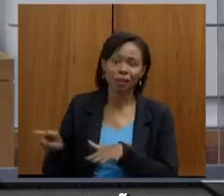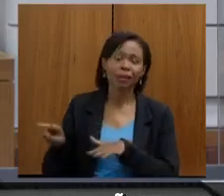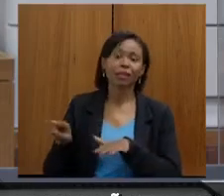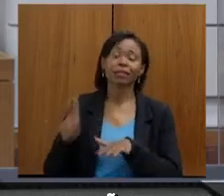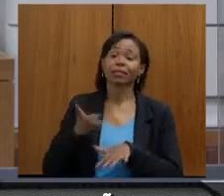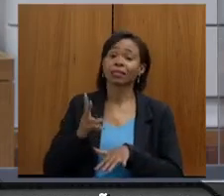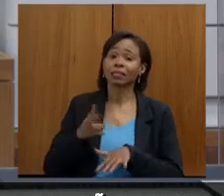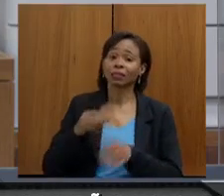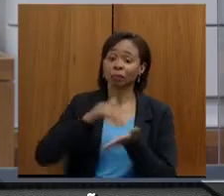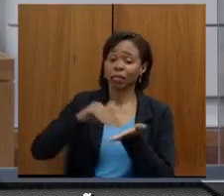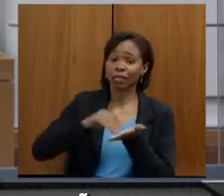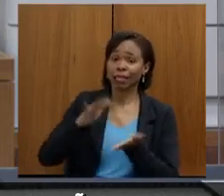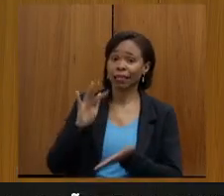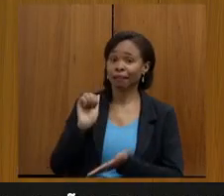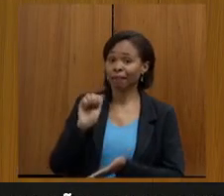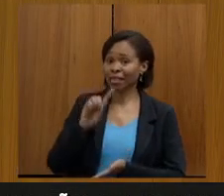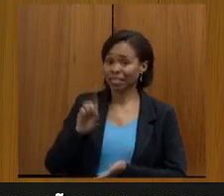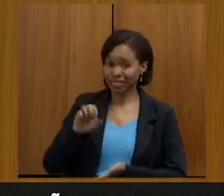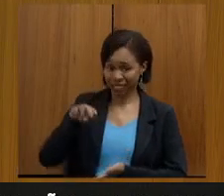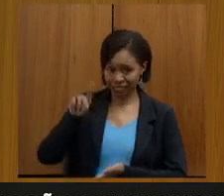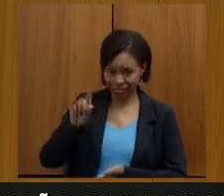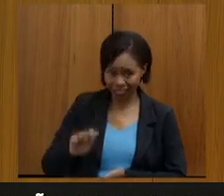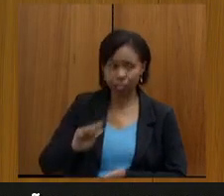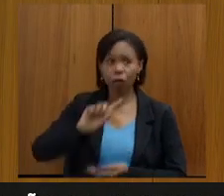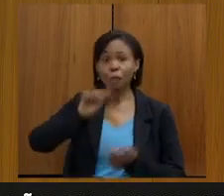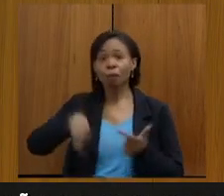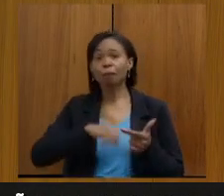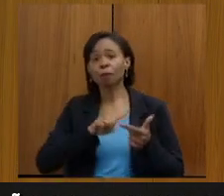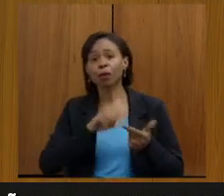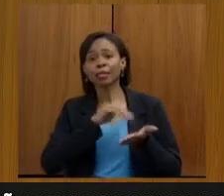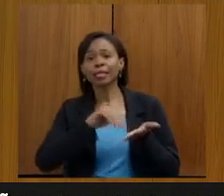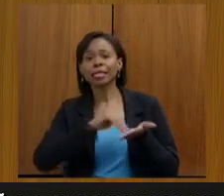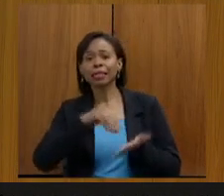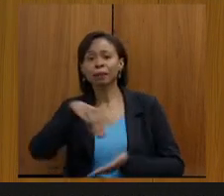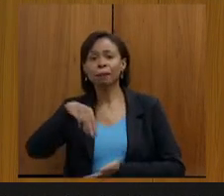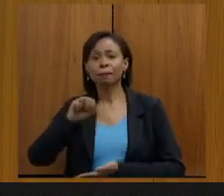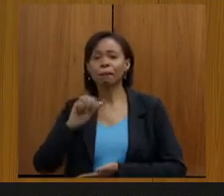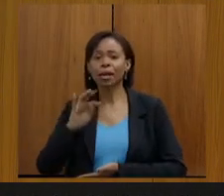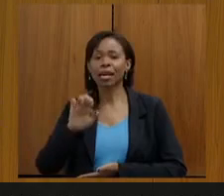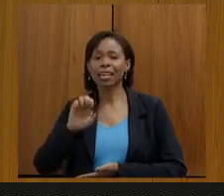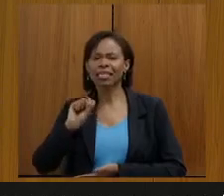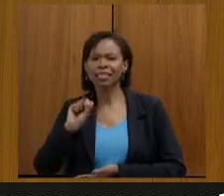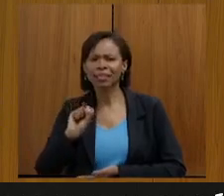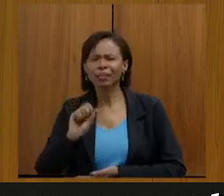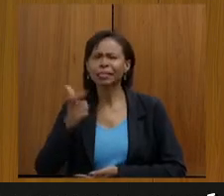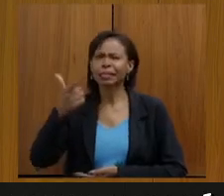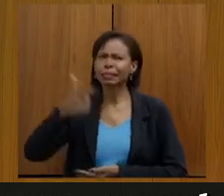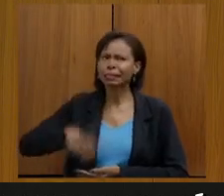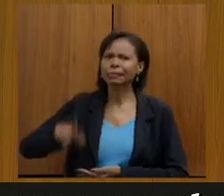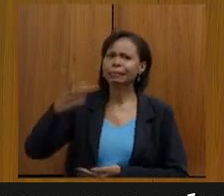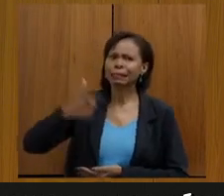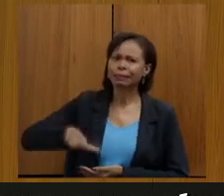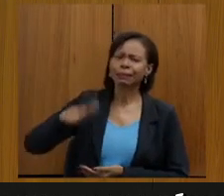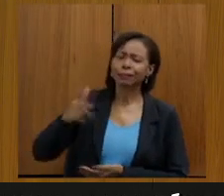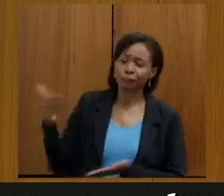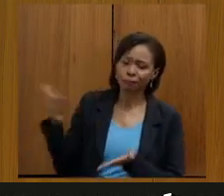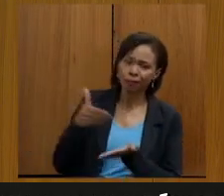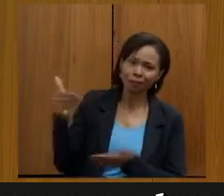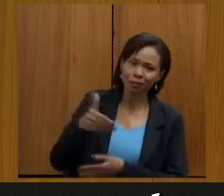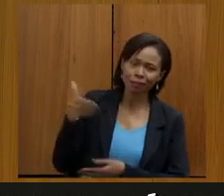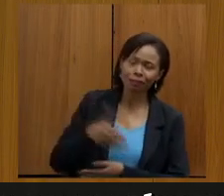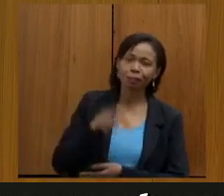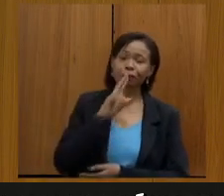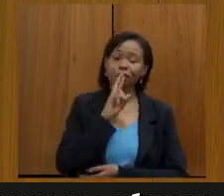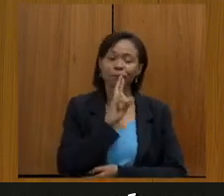fazenda e depois você cantar Mateus também toda semana tá aqui para responder as coisas da polícia